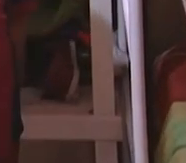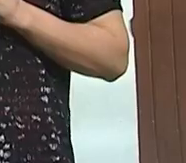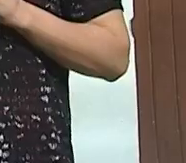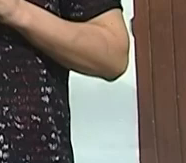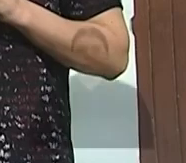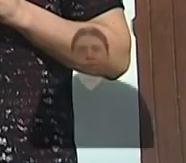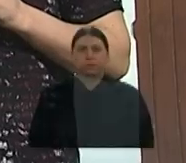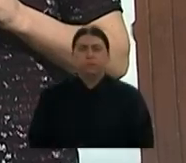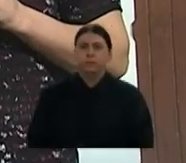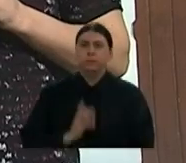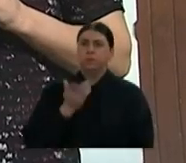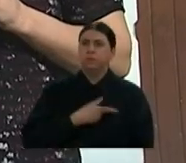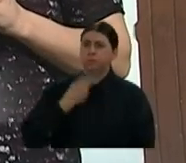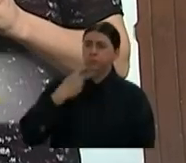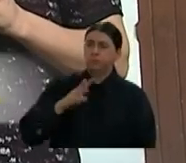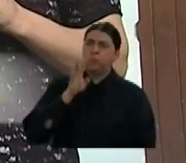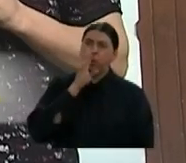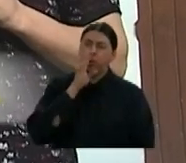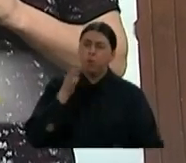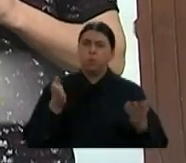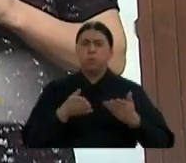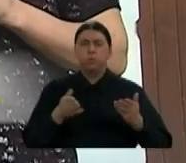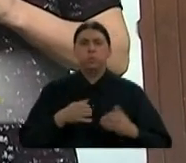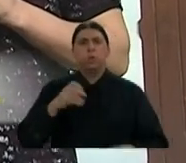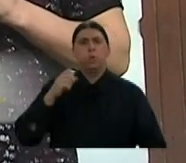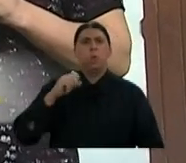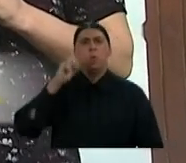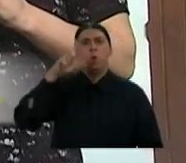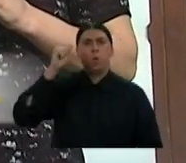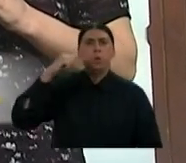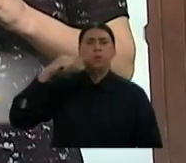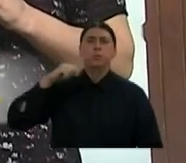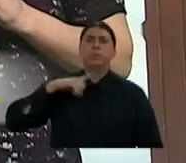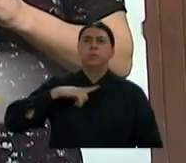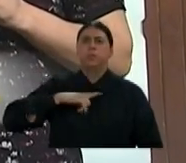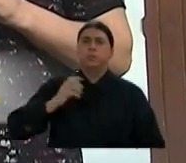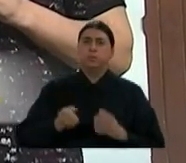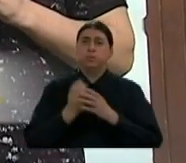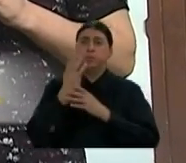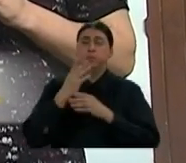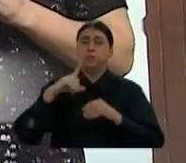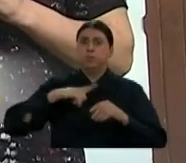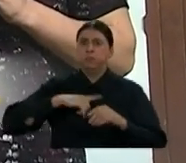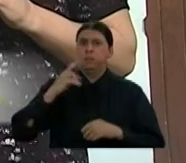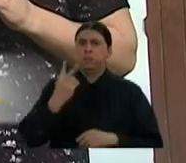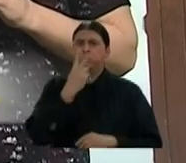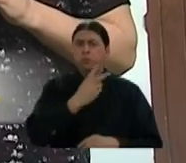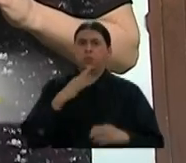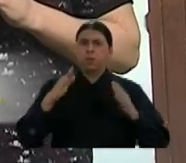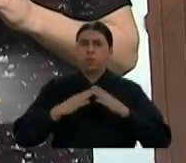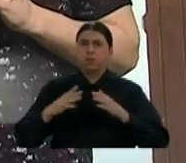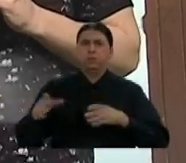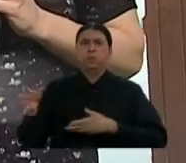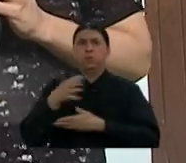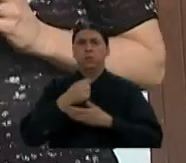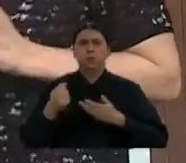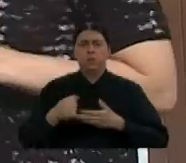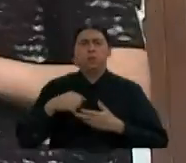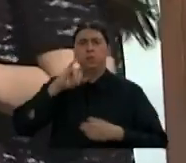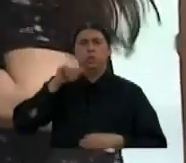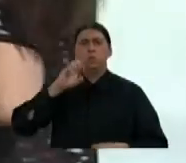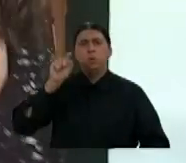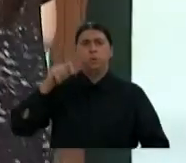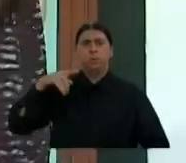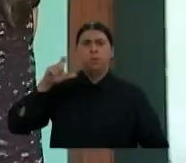nós vamos conhecer agora a sol nascente uma das 22 casas lares do abrigo joão paulo 2º